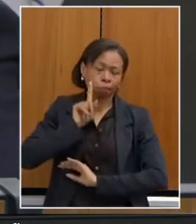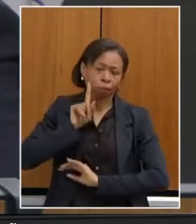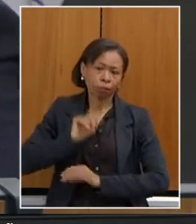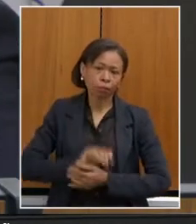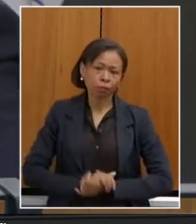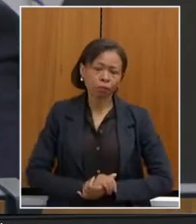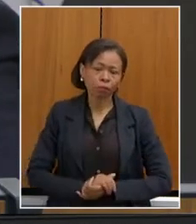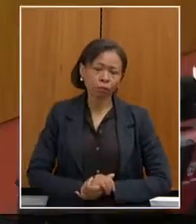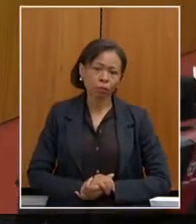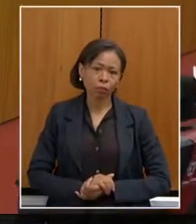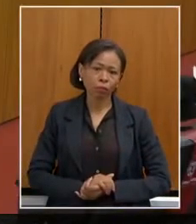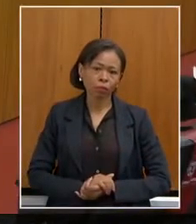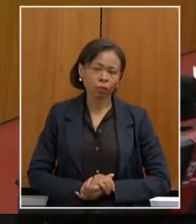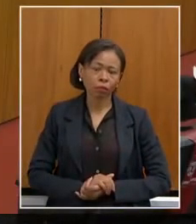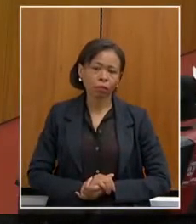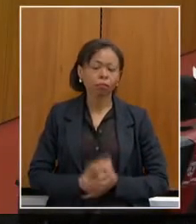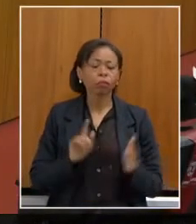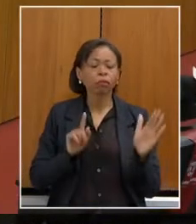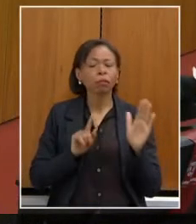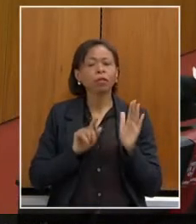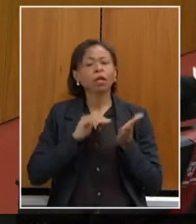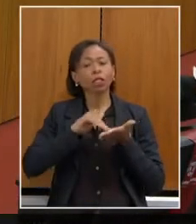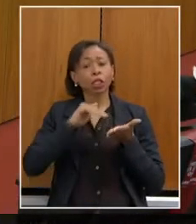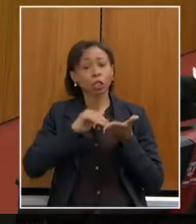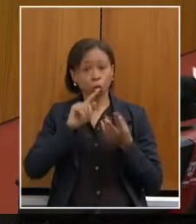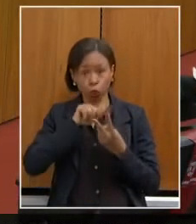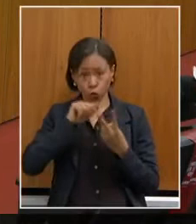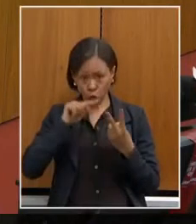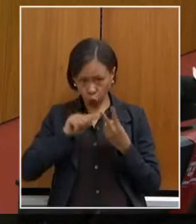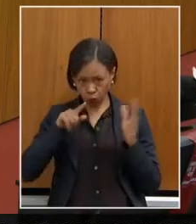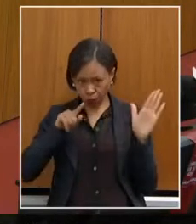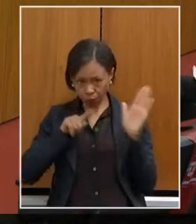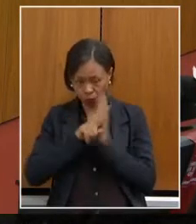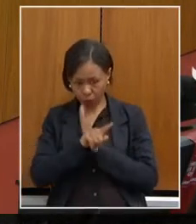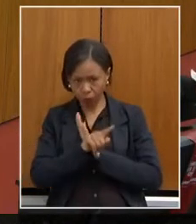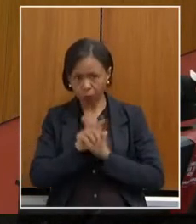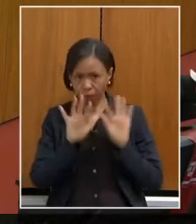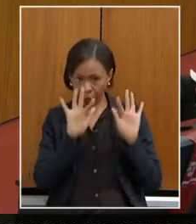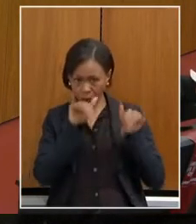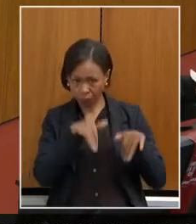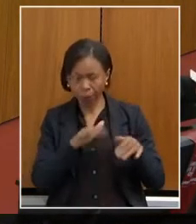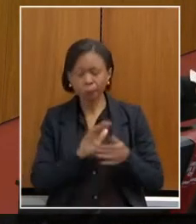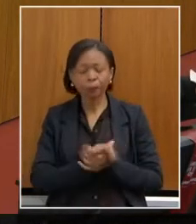O secretário, mais duas questões para finalizar de minha parte.